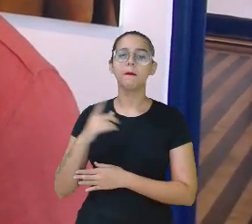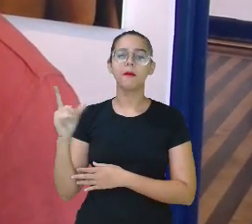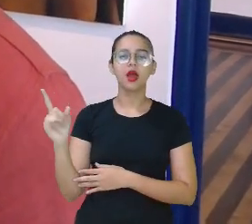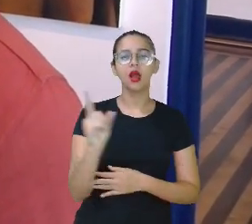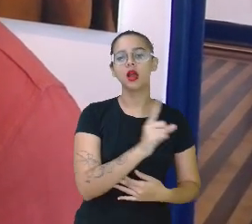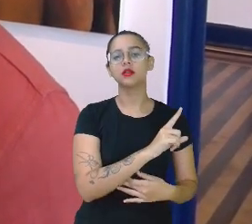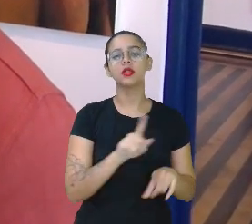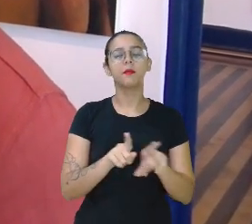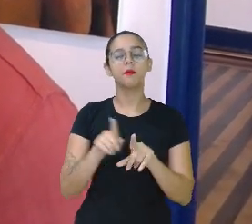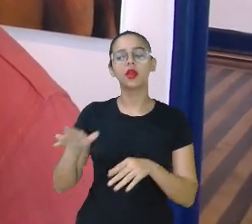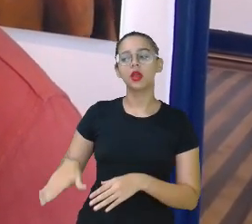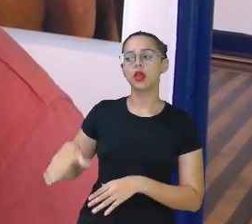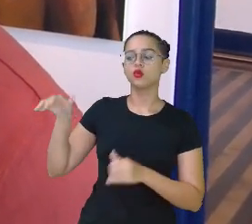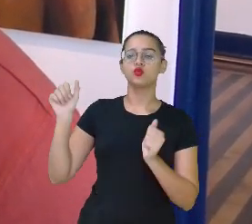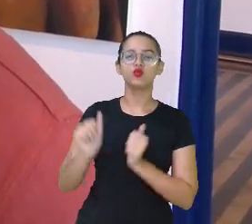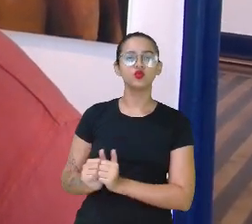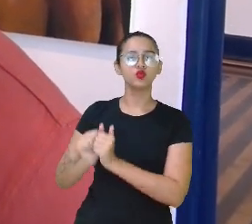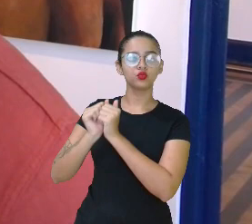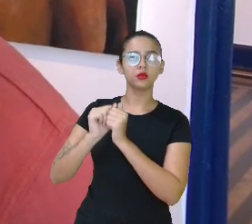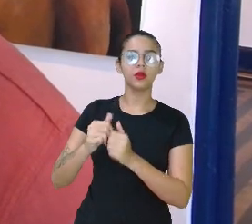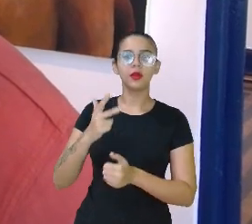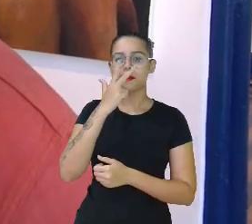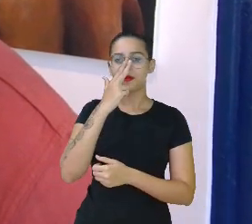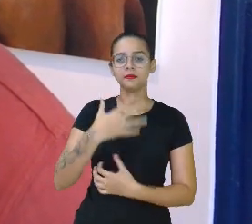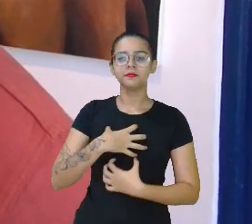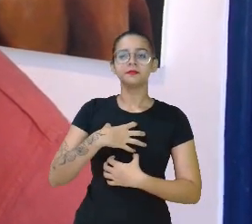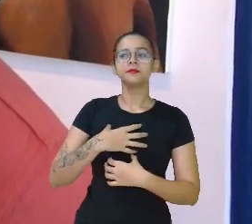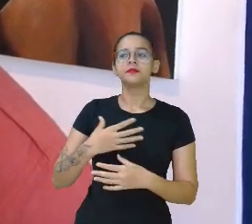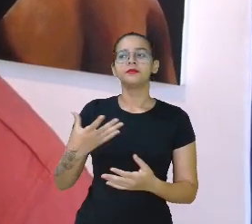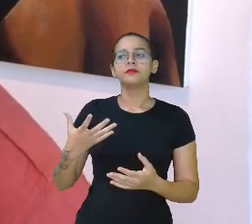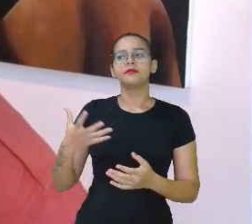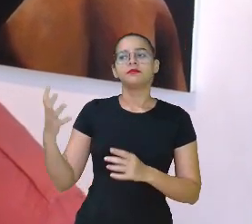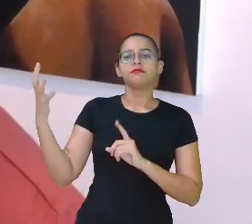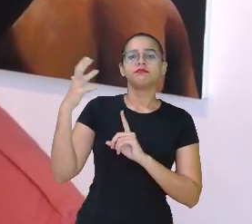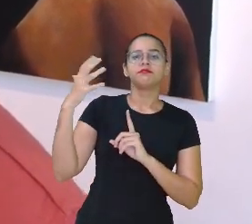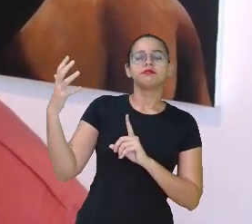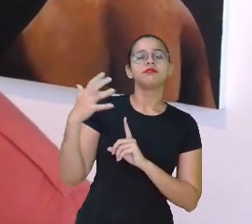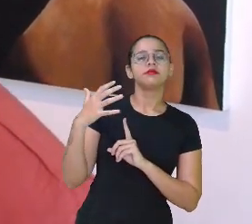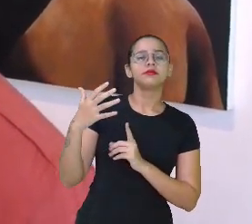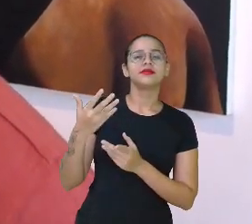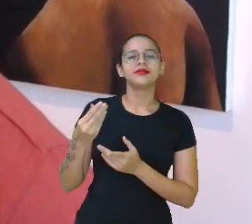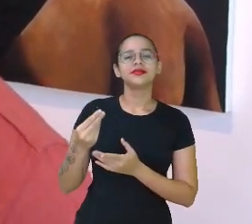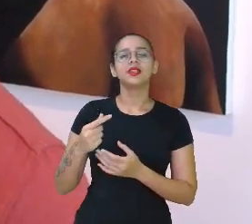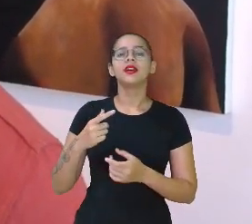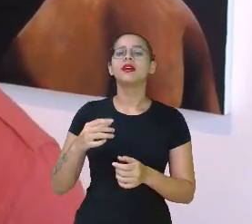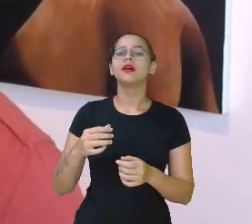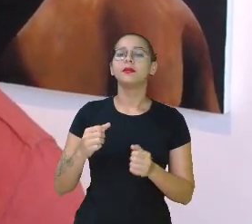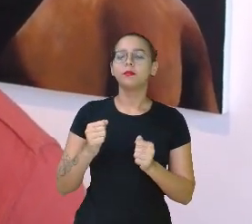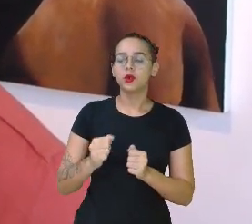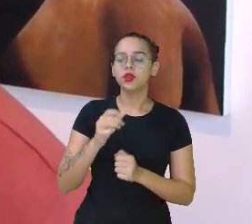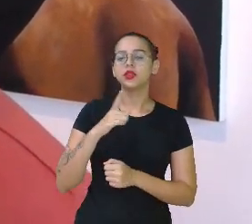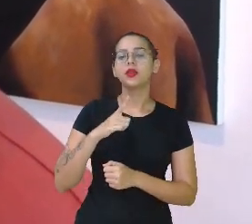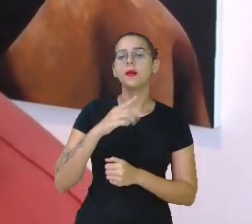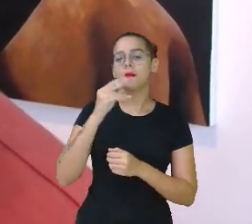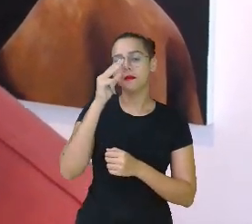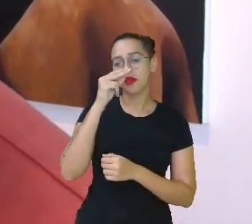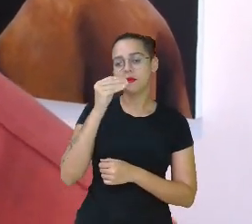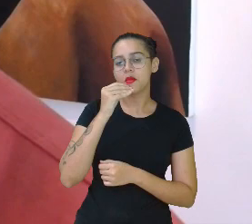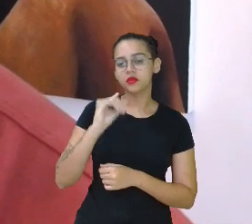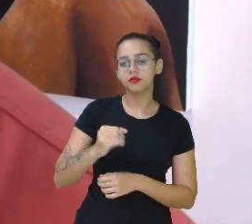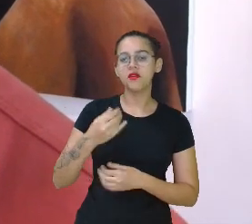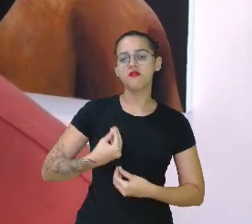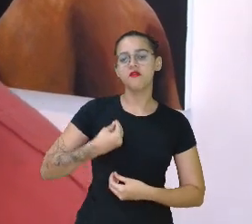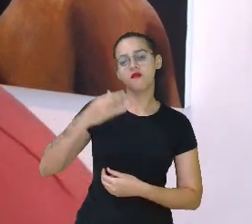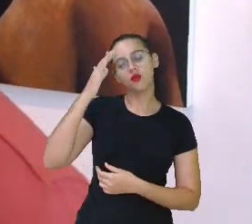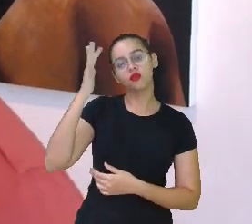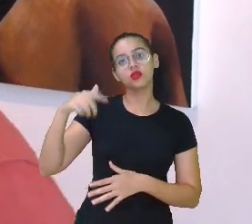que cresceram comigo, pessoas que me inspiram e pessoas que também querem sonhar e ter a mesma oportunidade que eu, estar vivendo seus sonhos. Então, quando eu chego